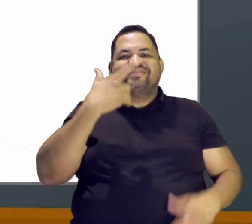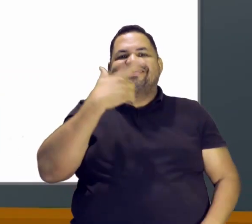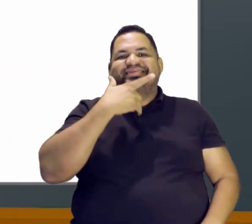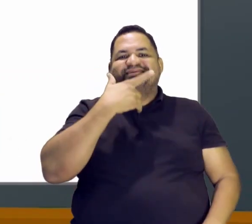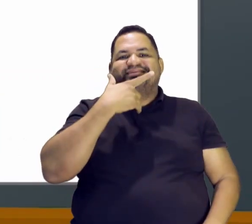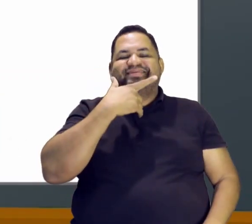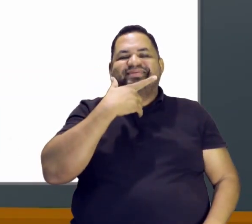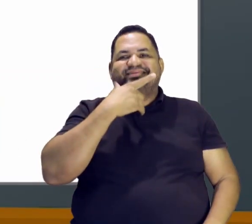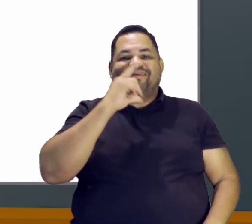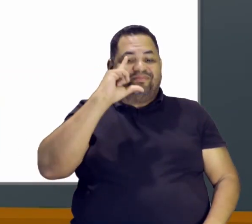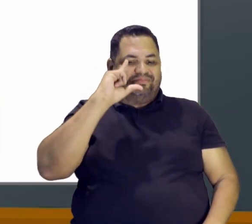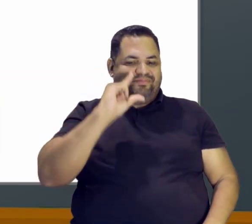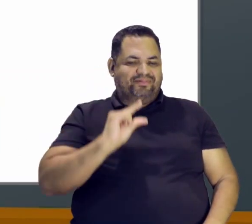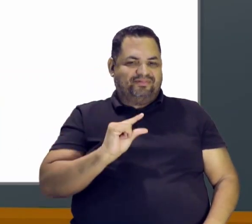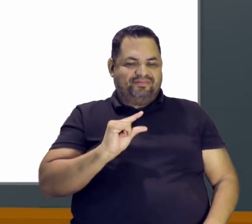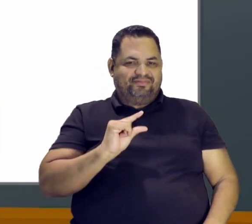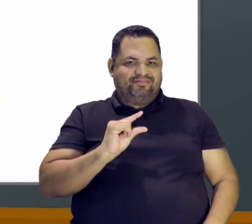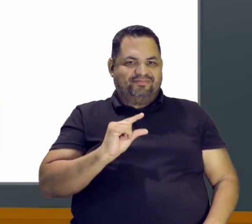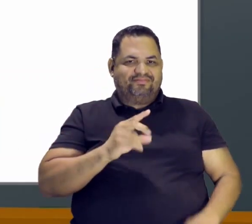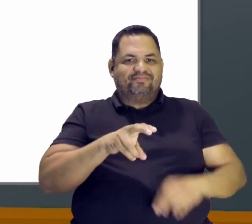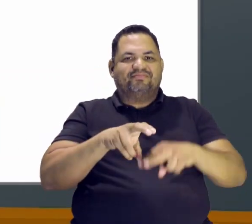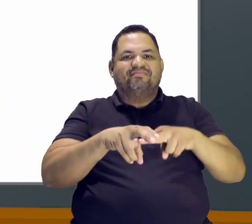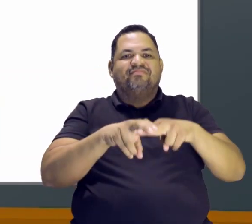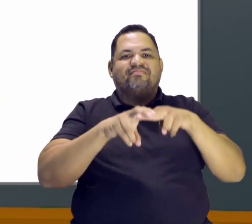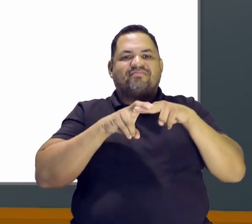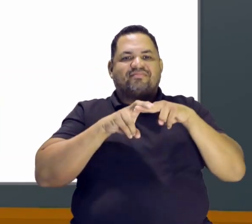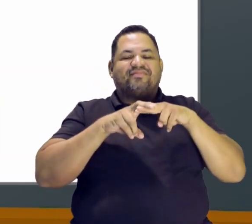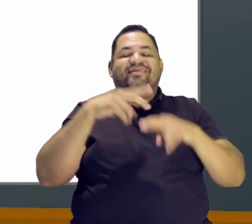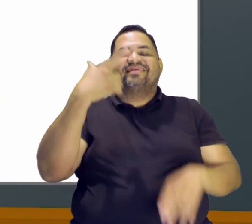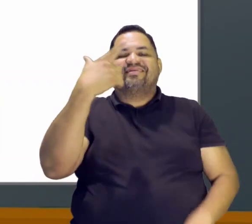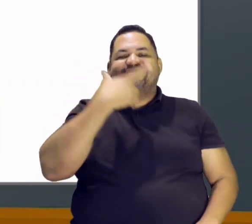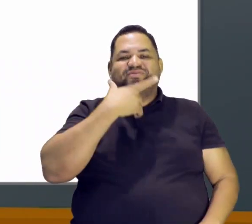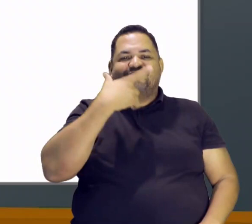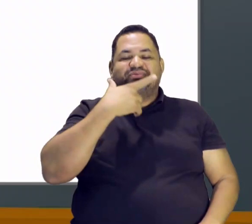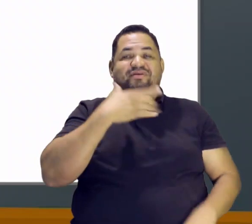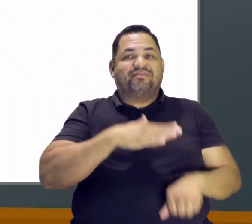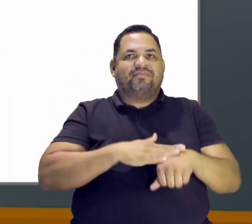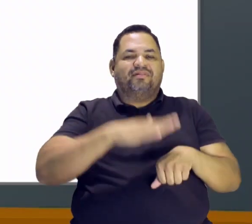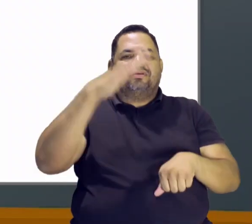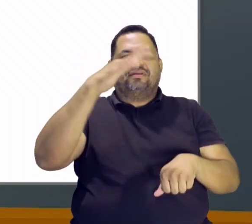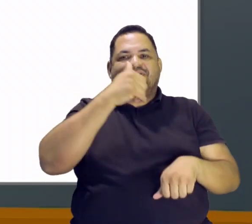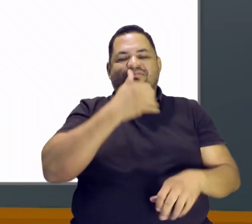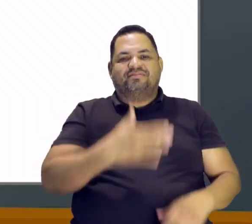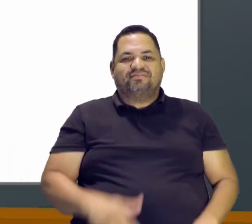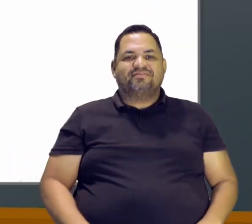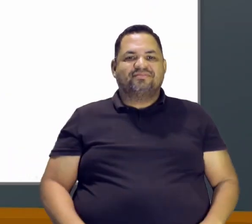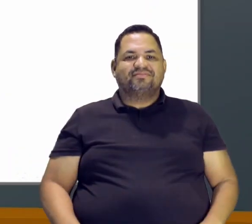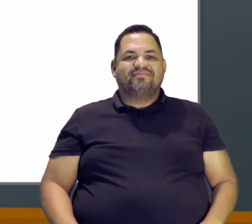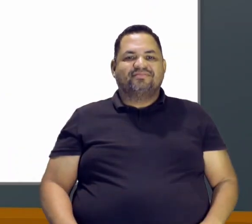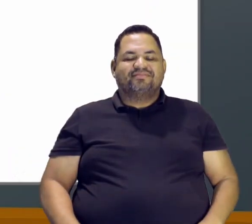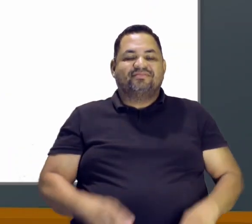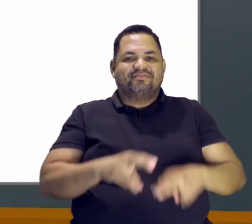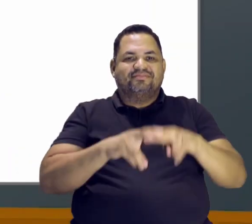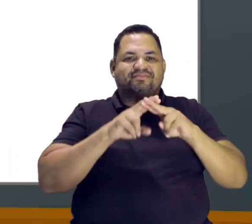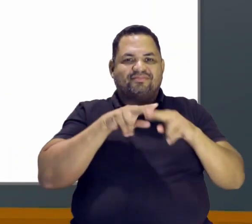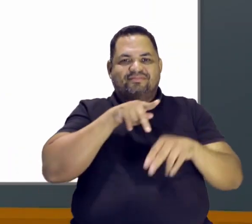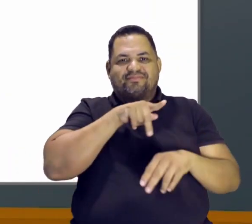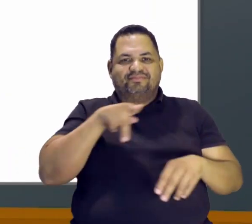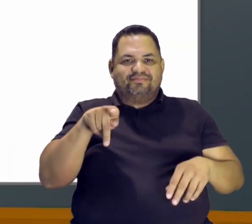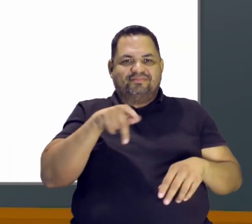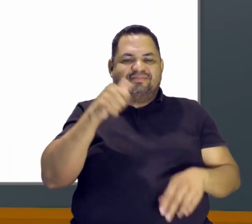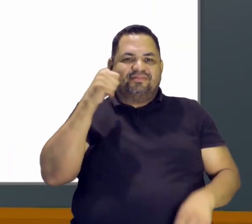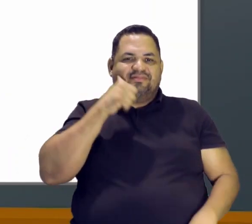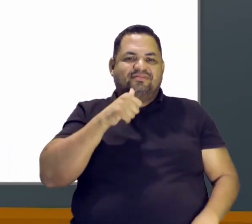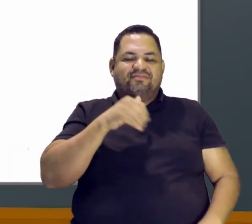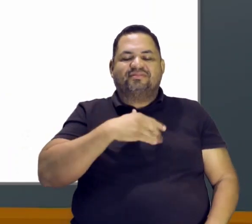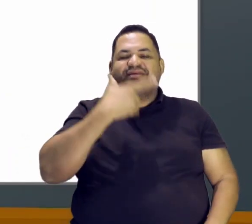sorrir. Então, por isso que se fala, sorria mais. Por isso que a professora está sempre sorrindo por aqui, né? Porque